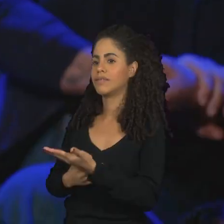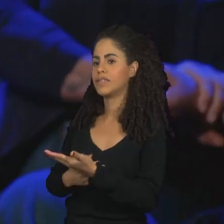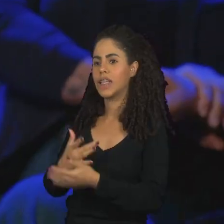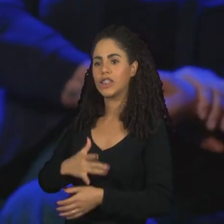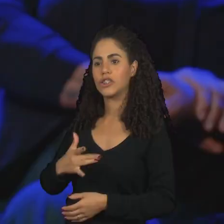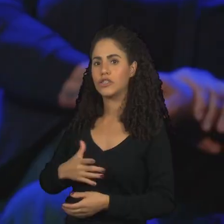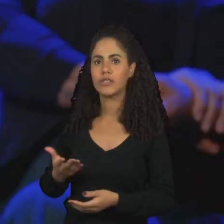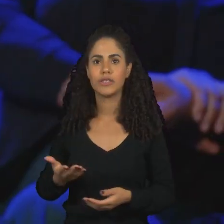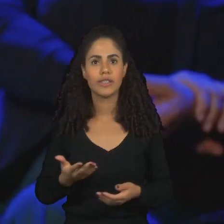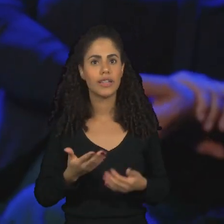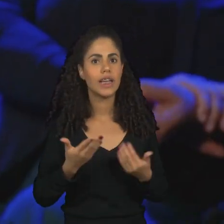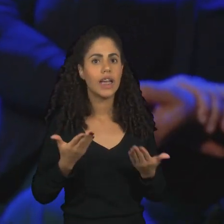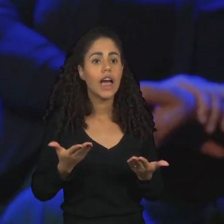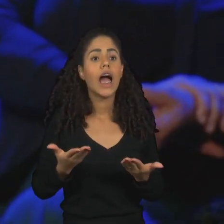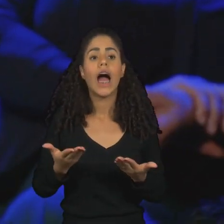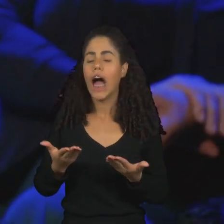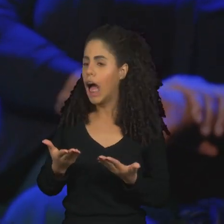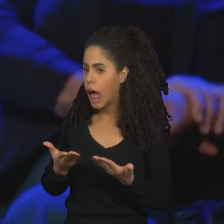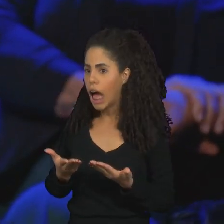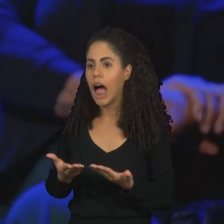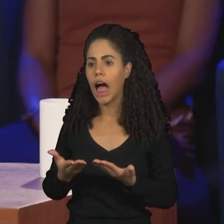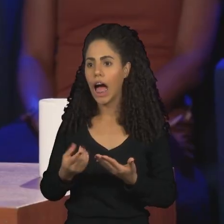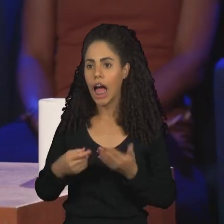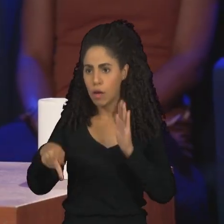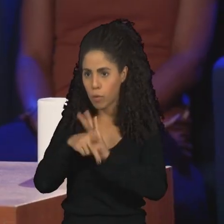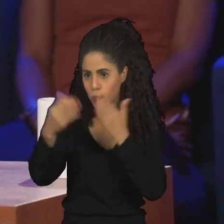Amado, pode ser Papa, né? Vestibular aqui.